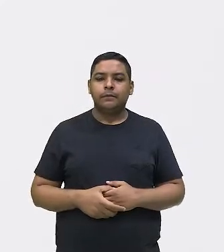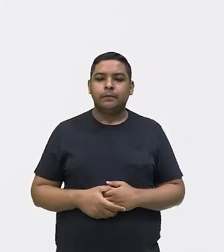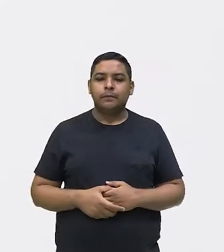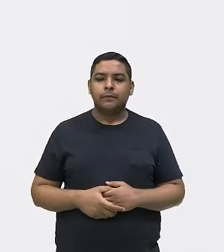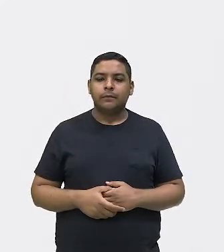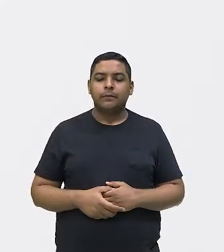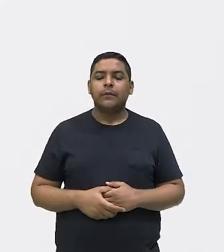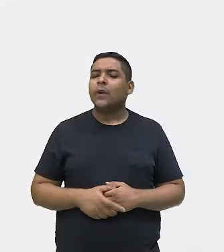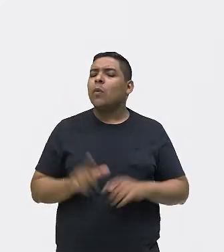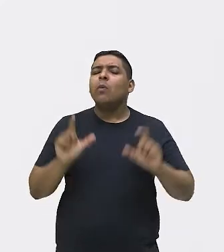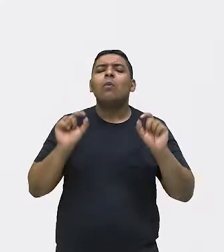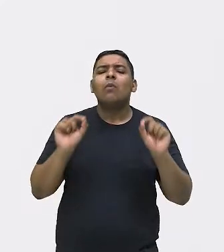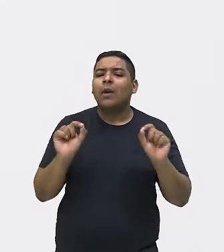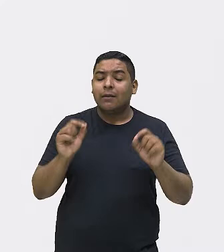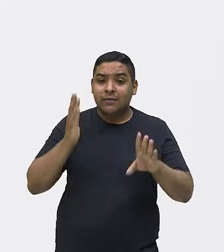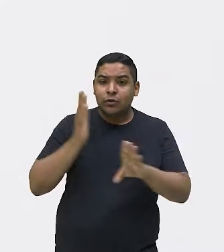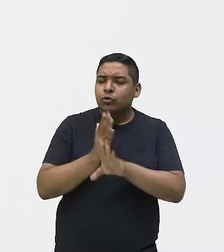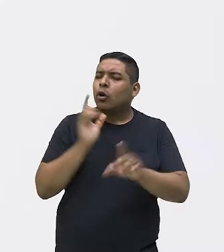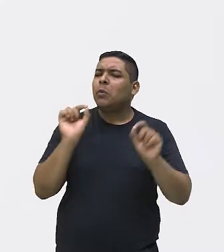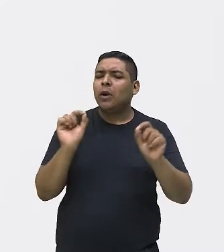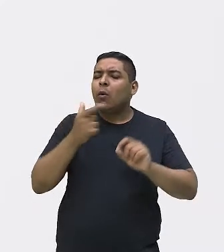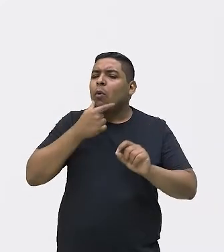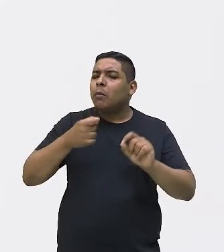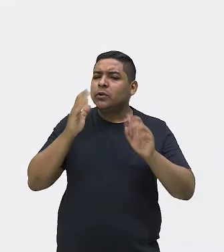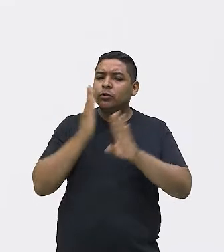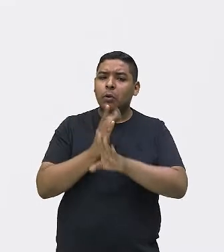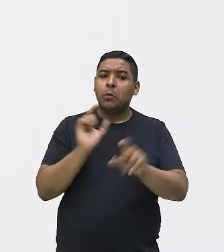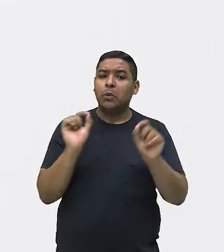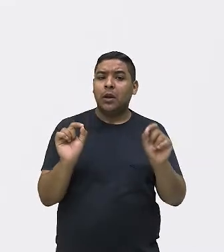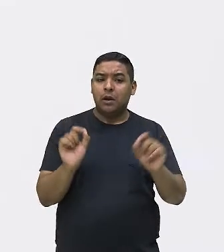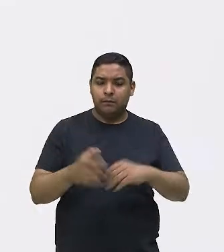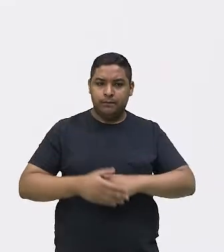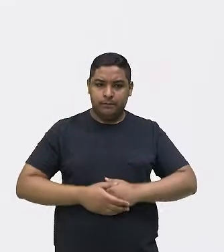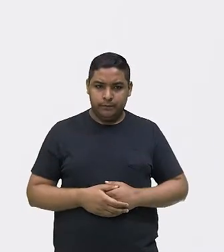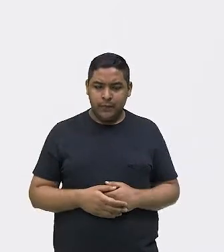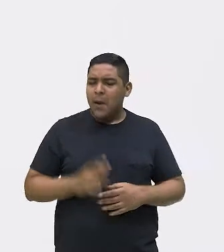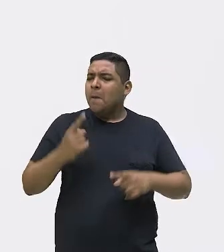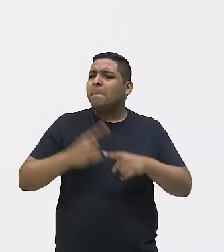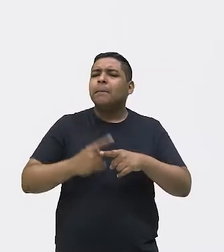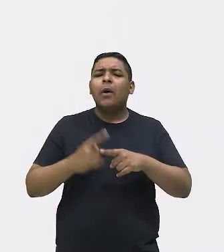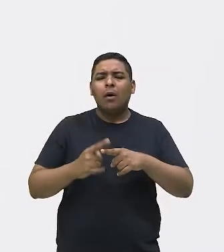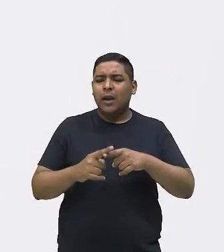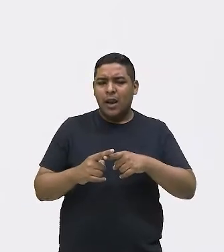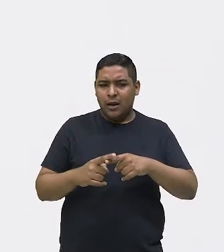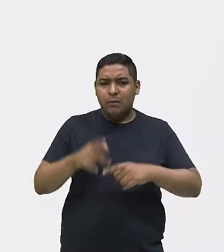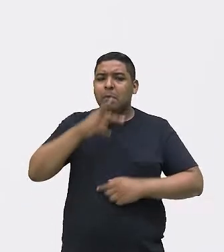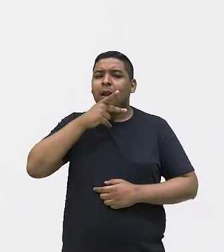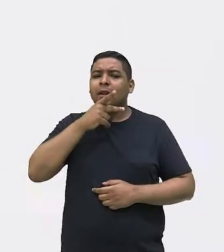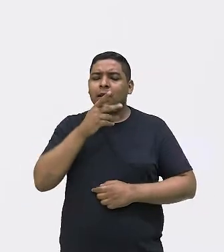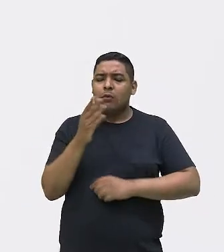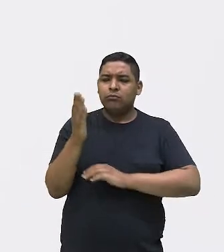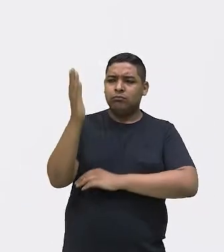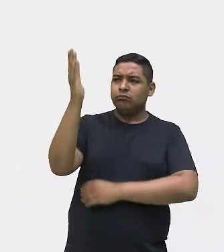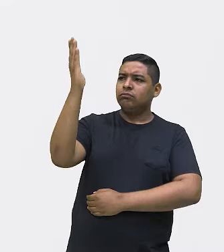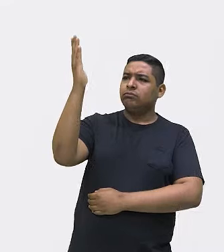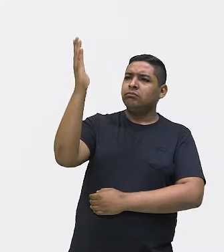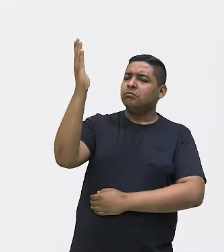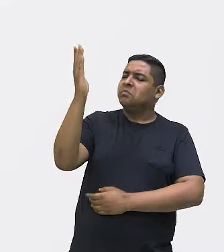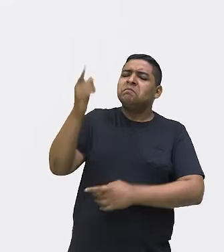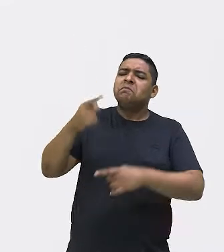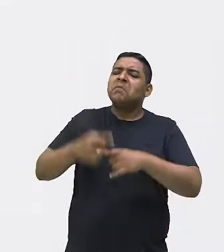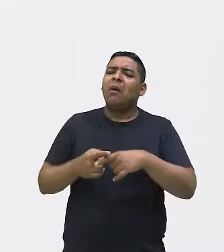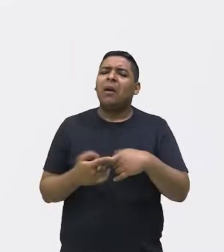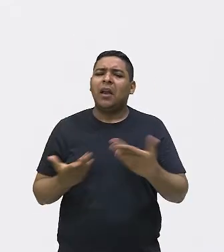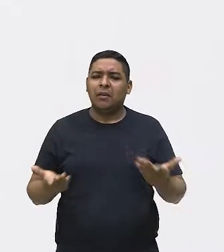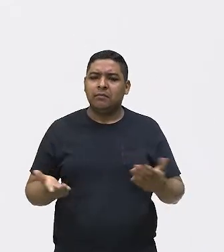o quê? O que o homem descobre? Por que o Platão está apontando para a mão para cima, né? O dedo